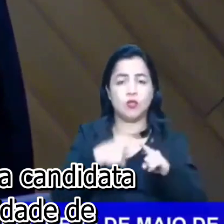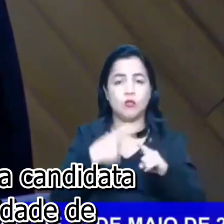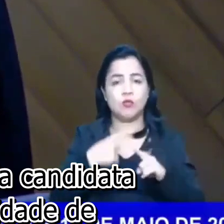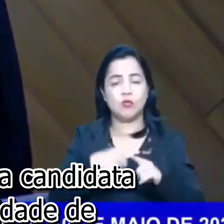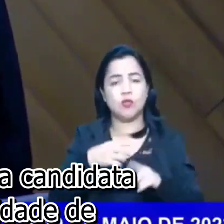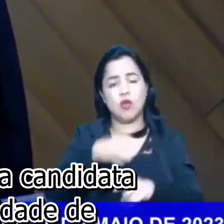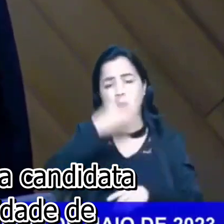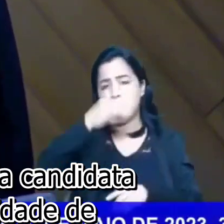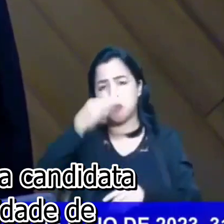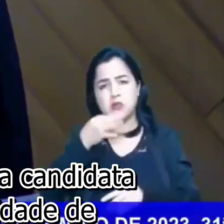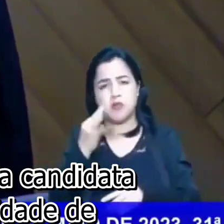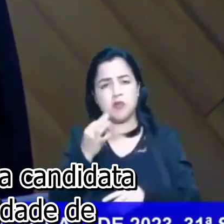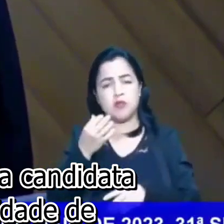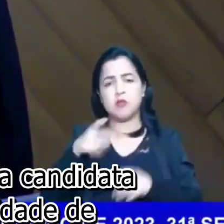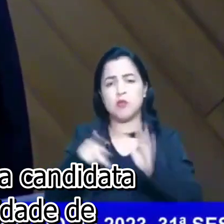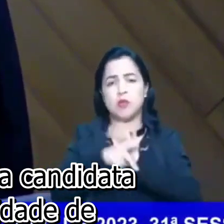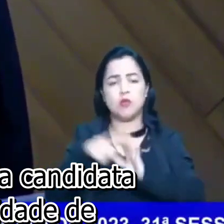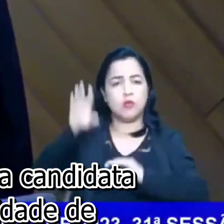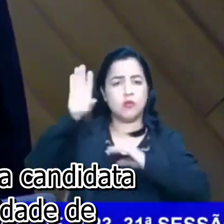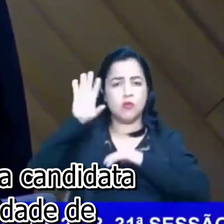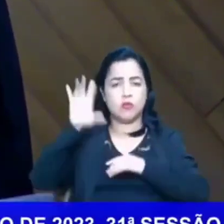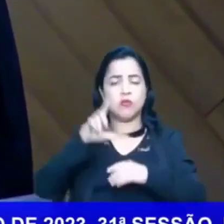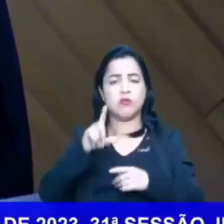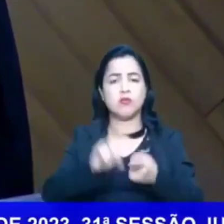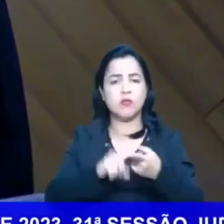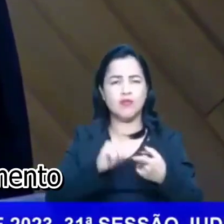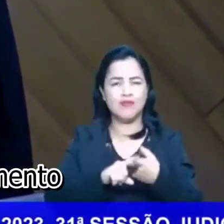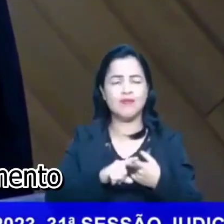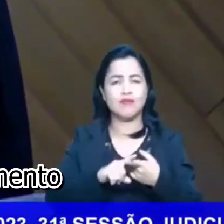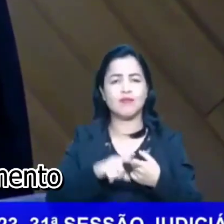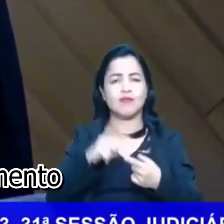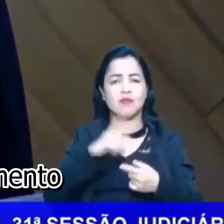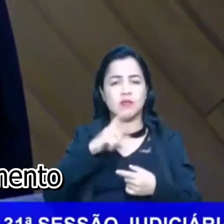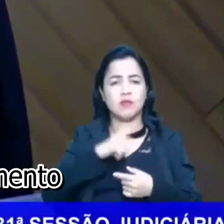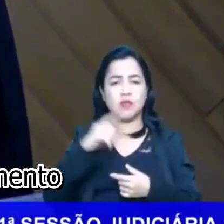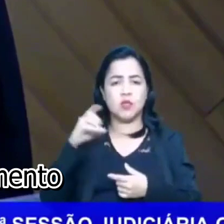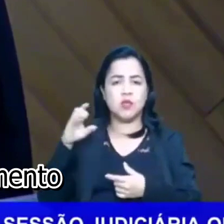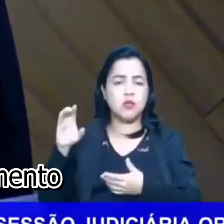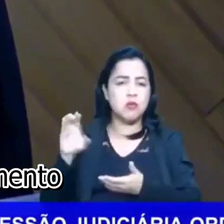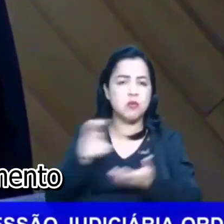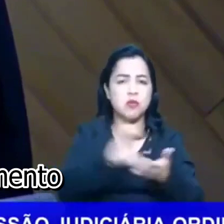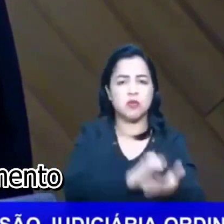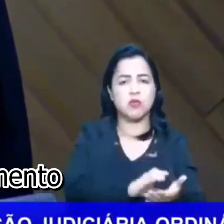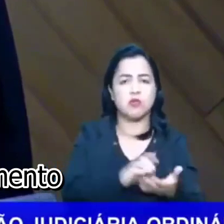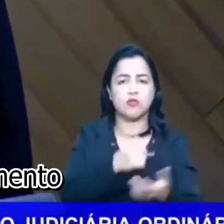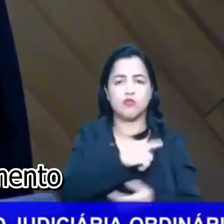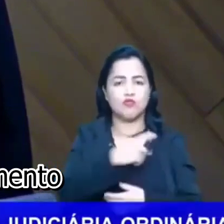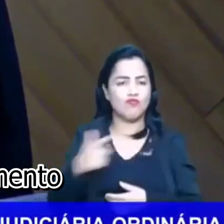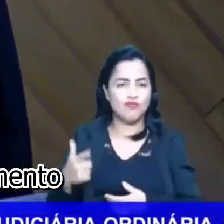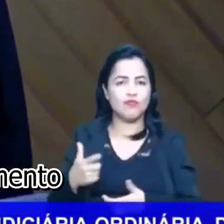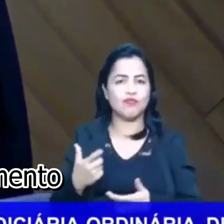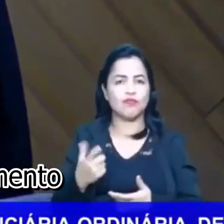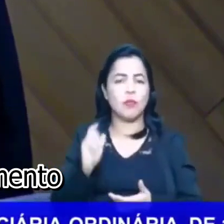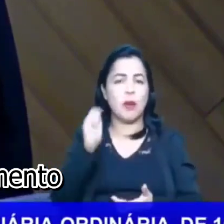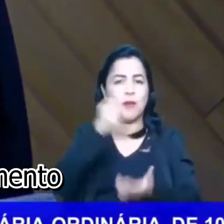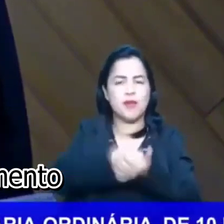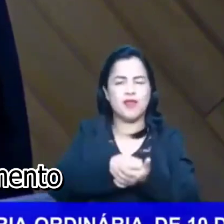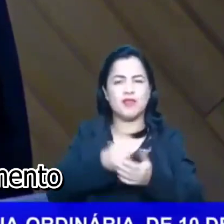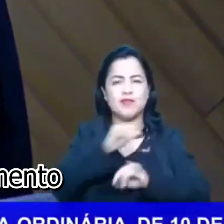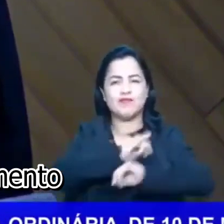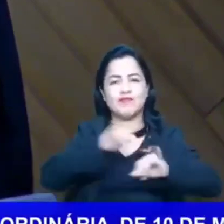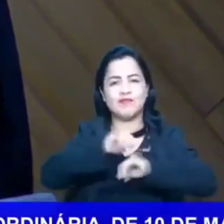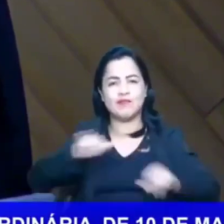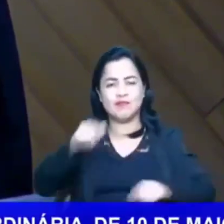candidata junto com o partido, dentre eles a impossibilidade de repasse de recursos públicos para financiamento da campanha